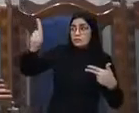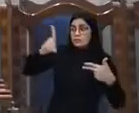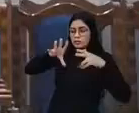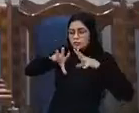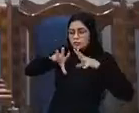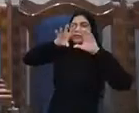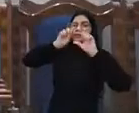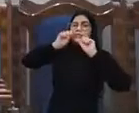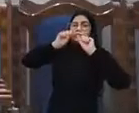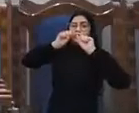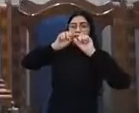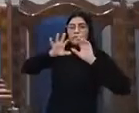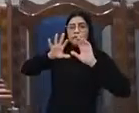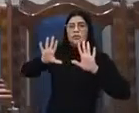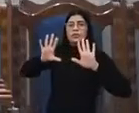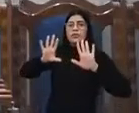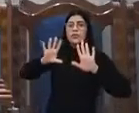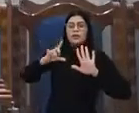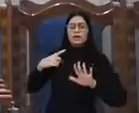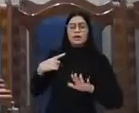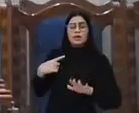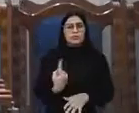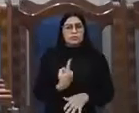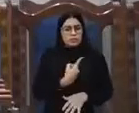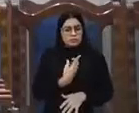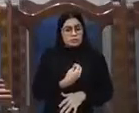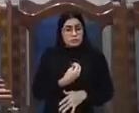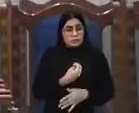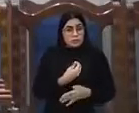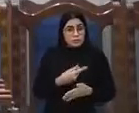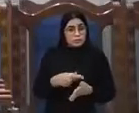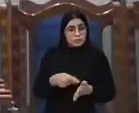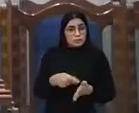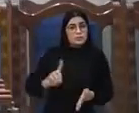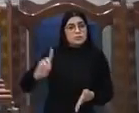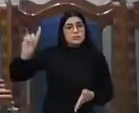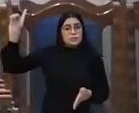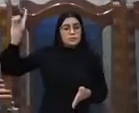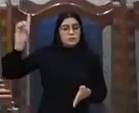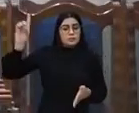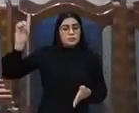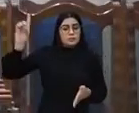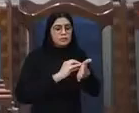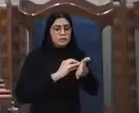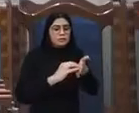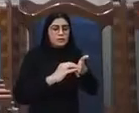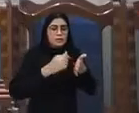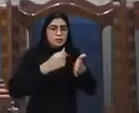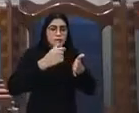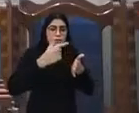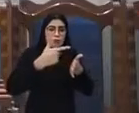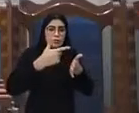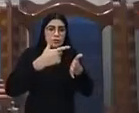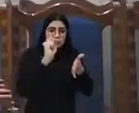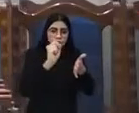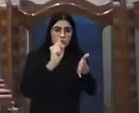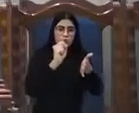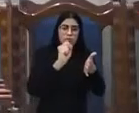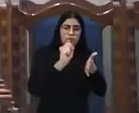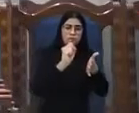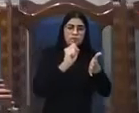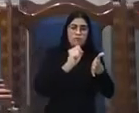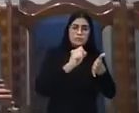olha, nele vivemos, nele nos movemos. Diz no versículo 28, nele vivemos, nos